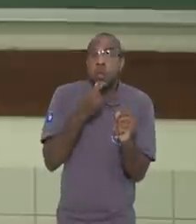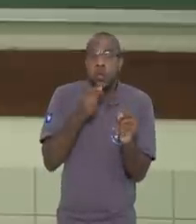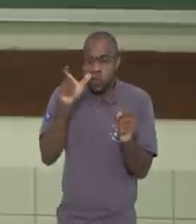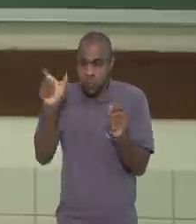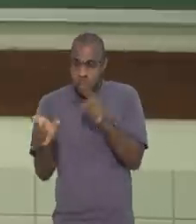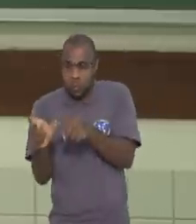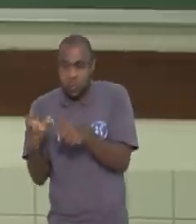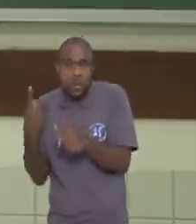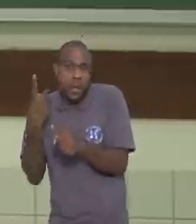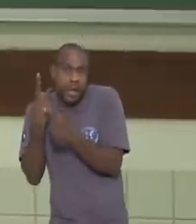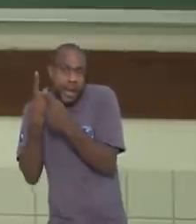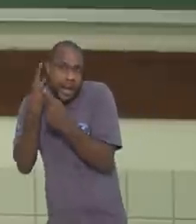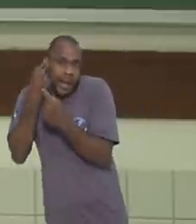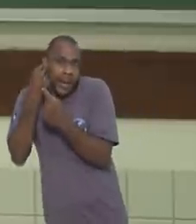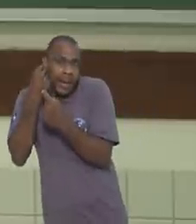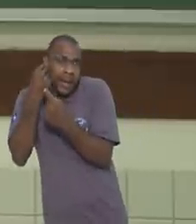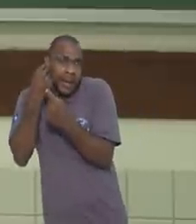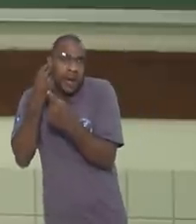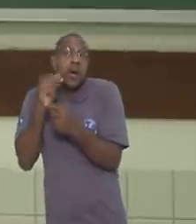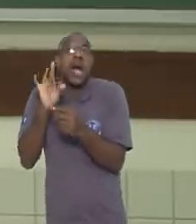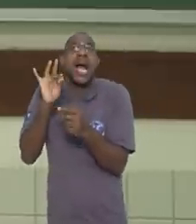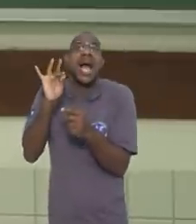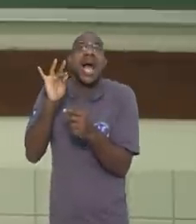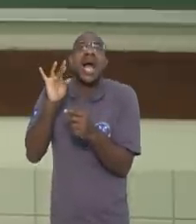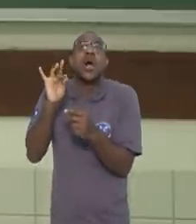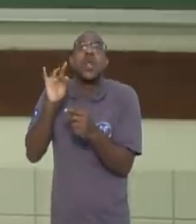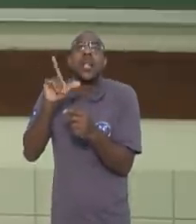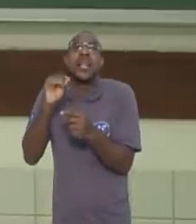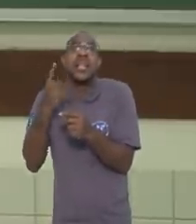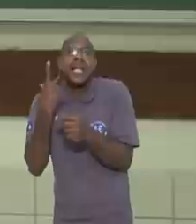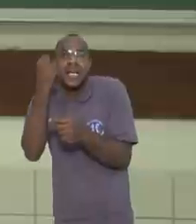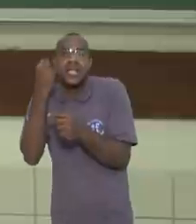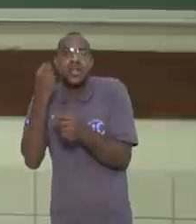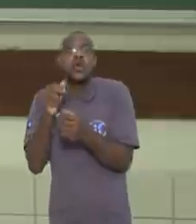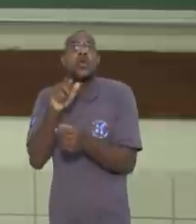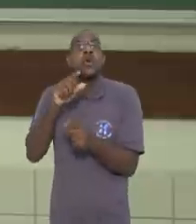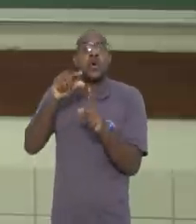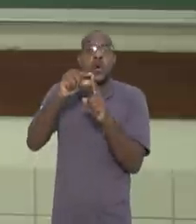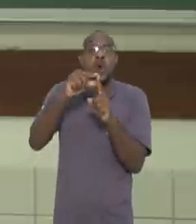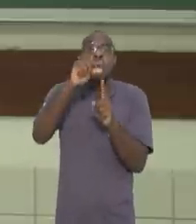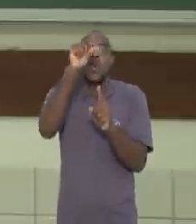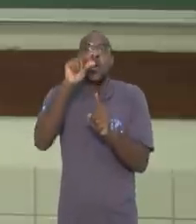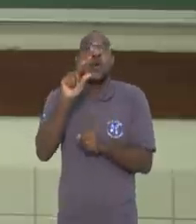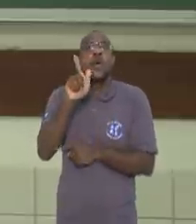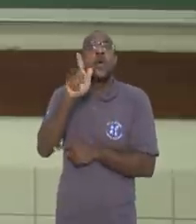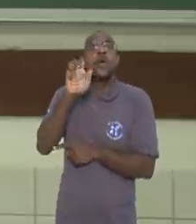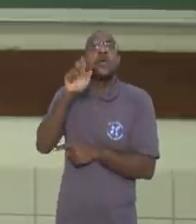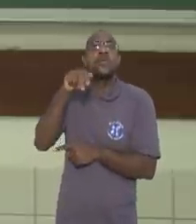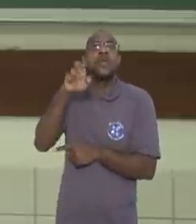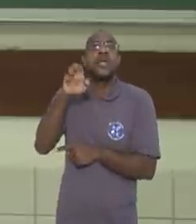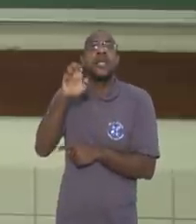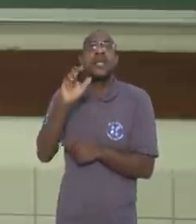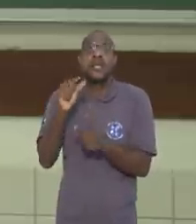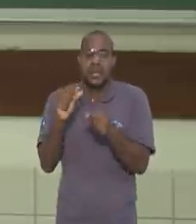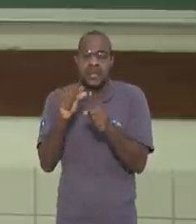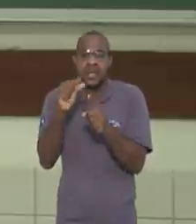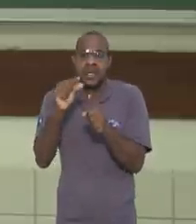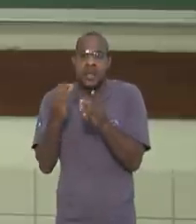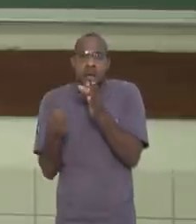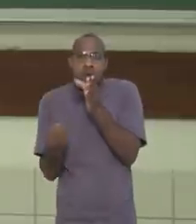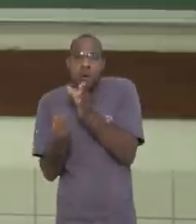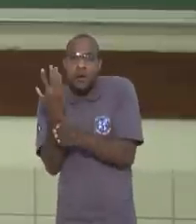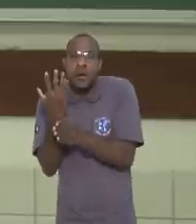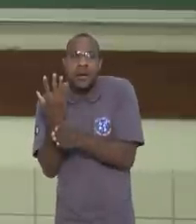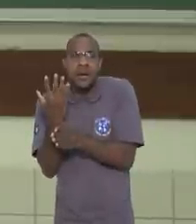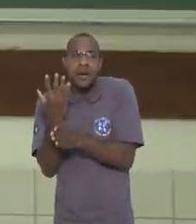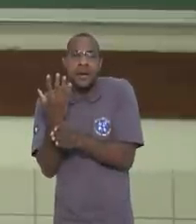tinha essa doença, que tinha essa mutação genética, o gene funcional. E, a partir disso, o menino começou a produzir a